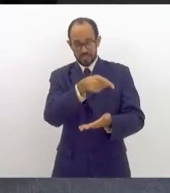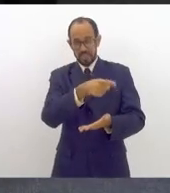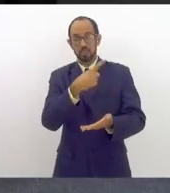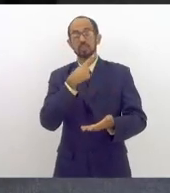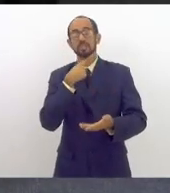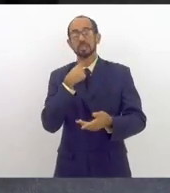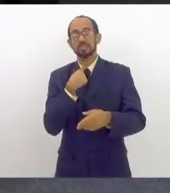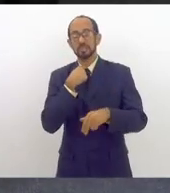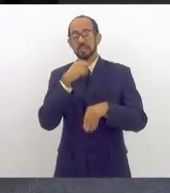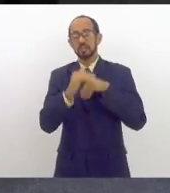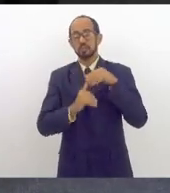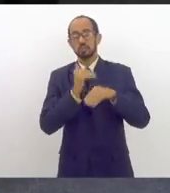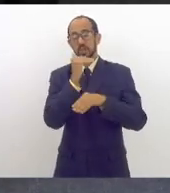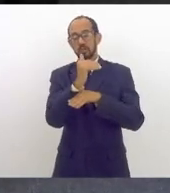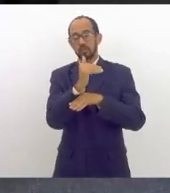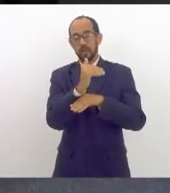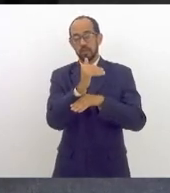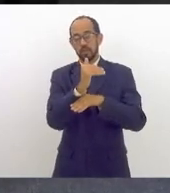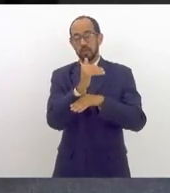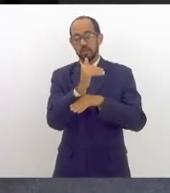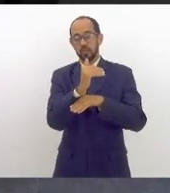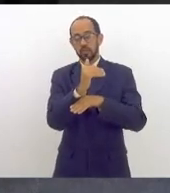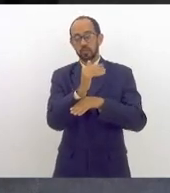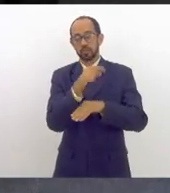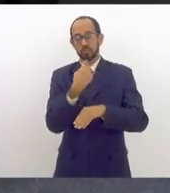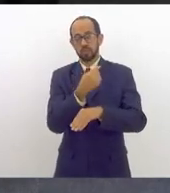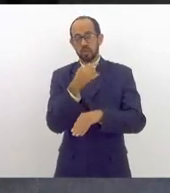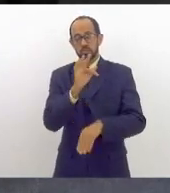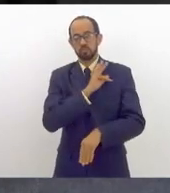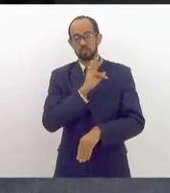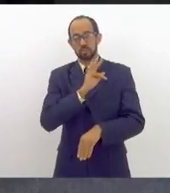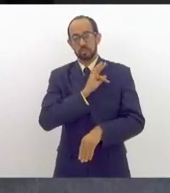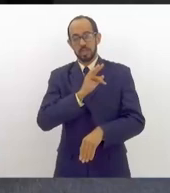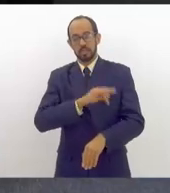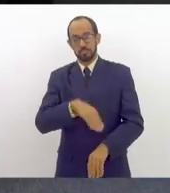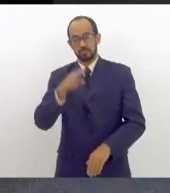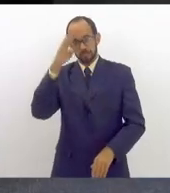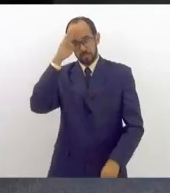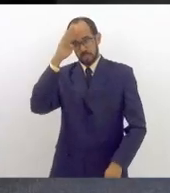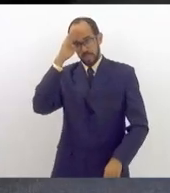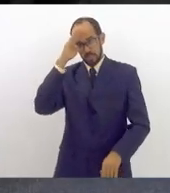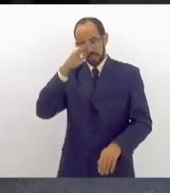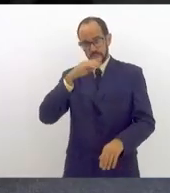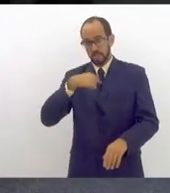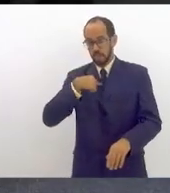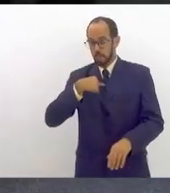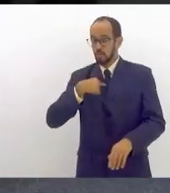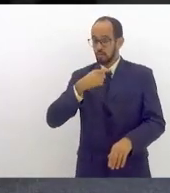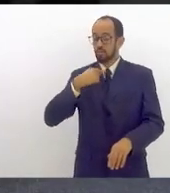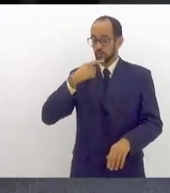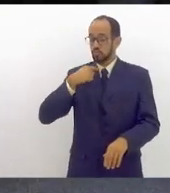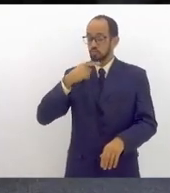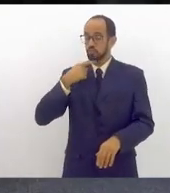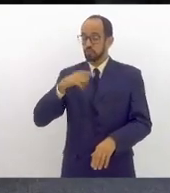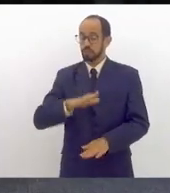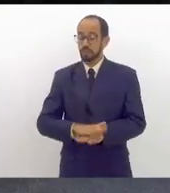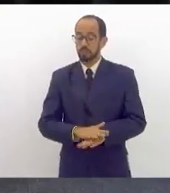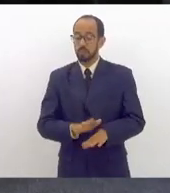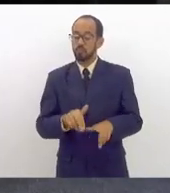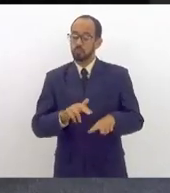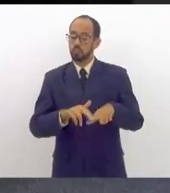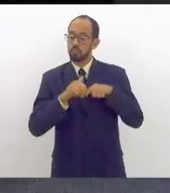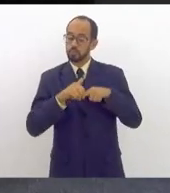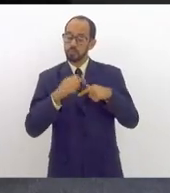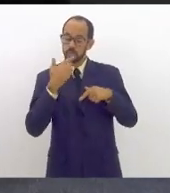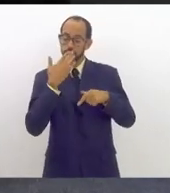maior dos nossos bravos policiais militares, fico ainda mais em dúvida. Por isso, estou pedindo